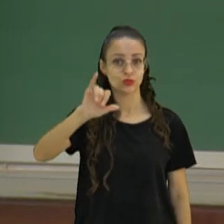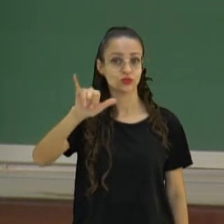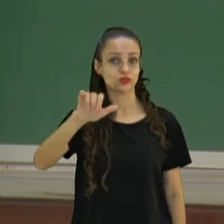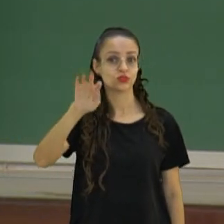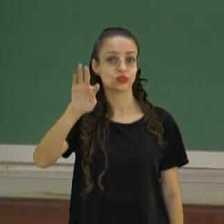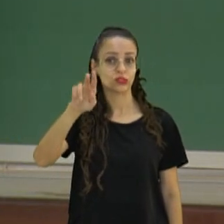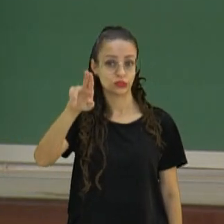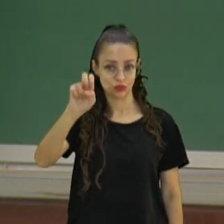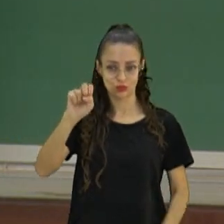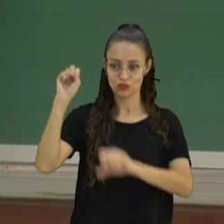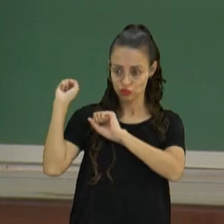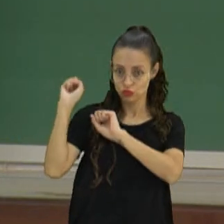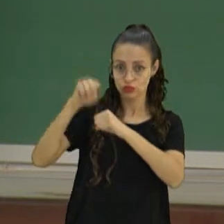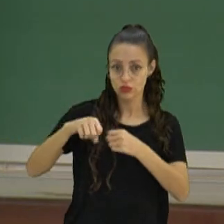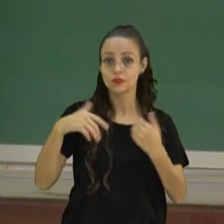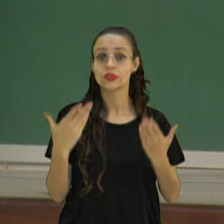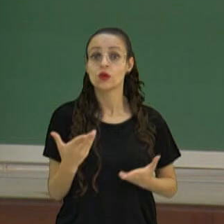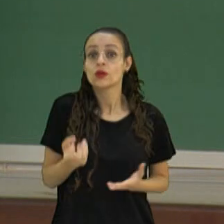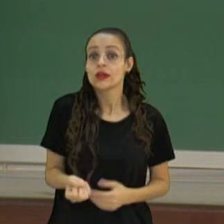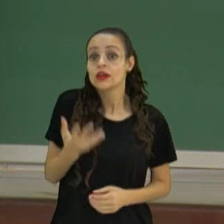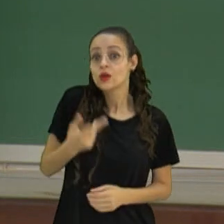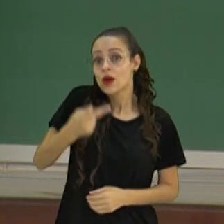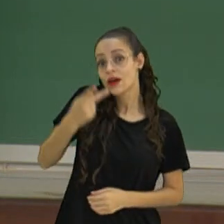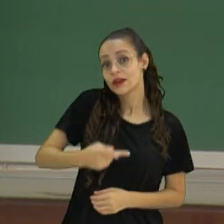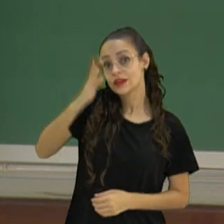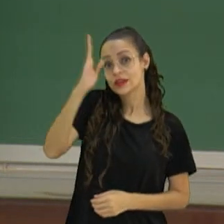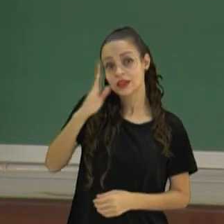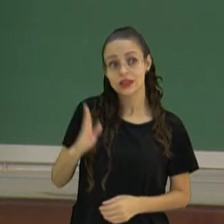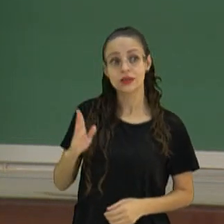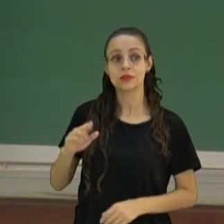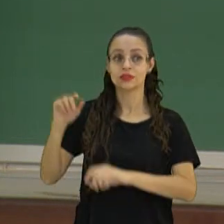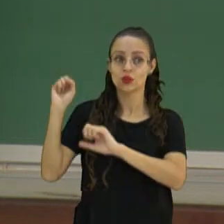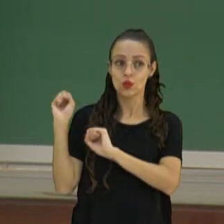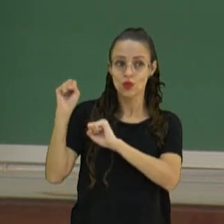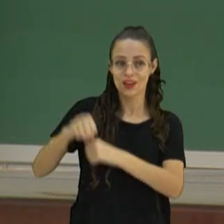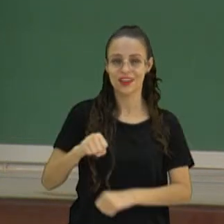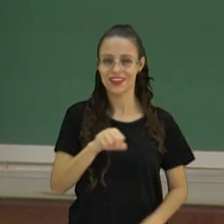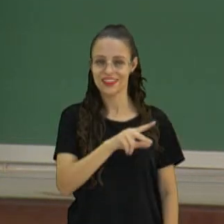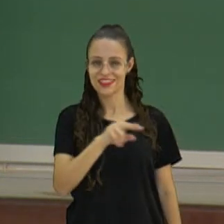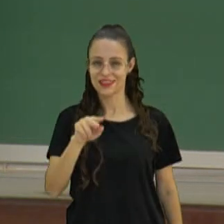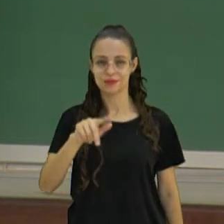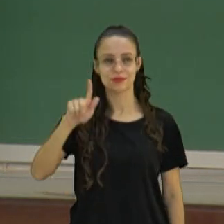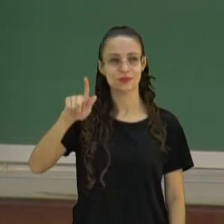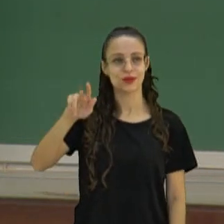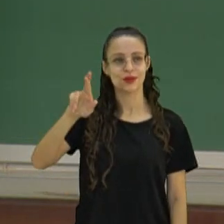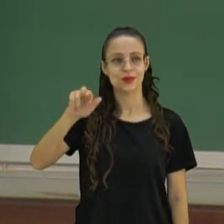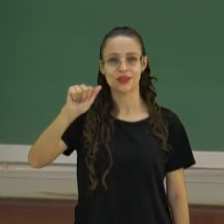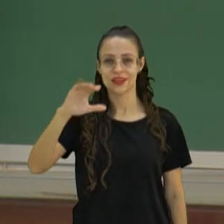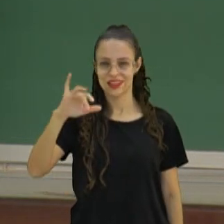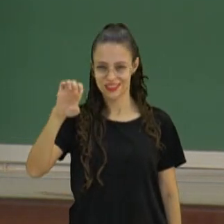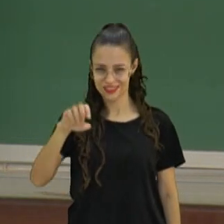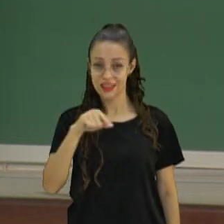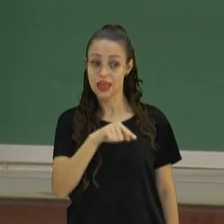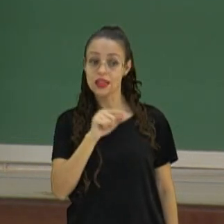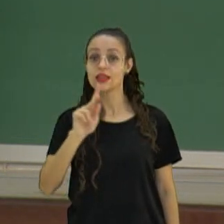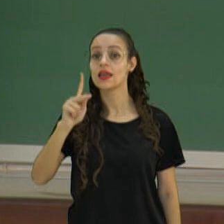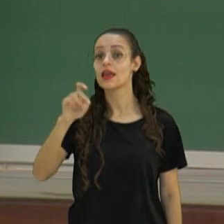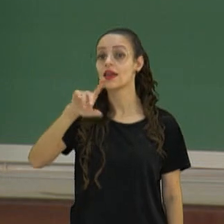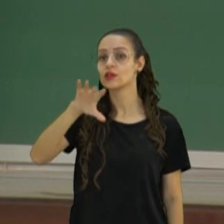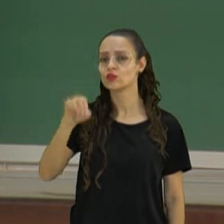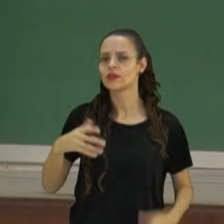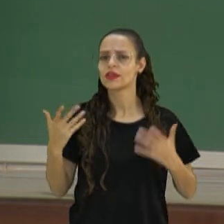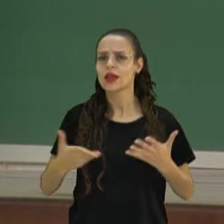competição, né? Então, quando criou-se o jiu-jitsu brasileiro, né, o Hélio, os irmãos Gracie lá, né, principalmente aqui nesse caso o Hélio, ele queria provar